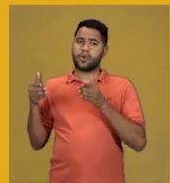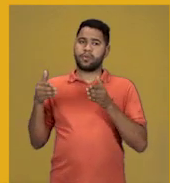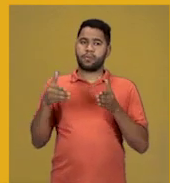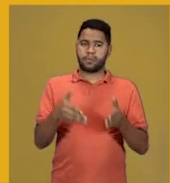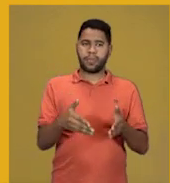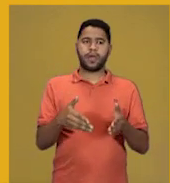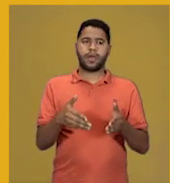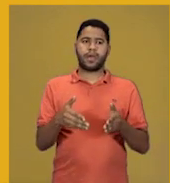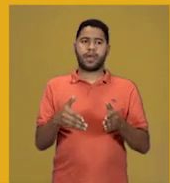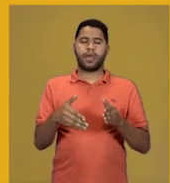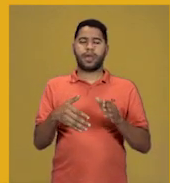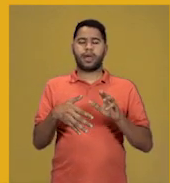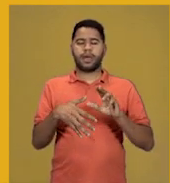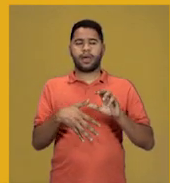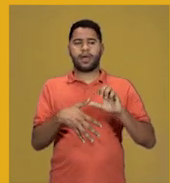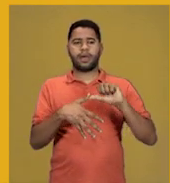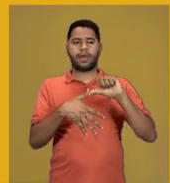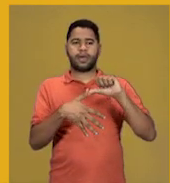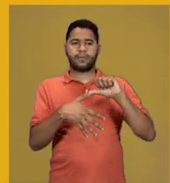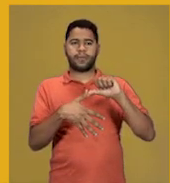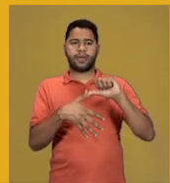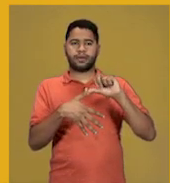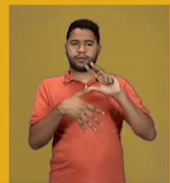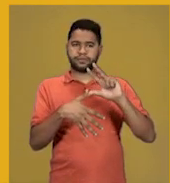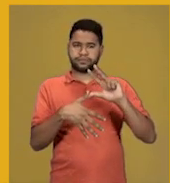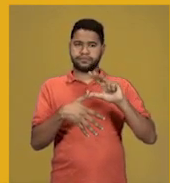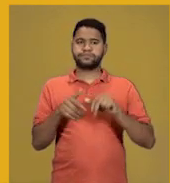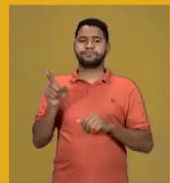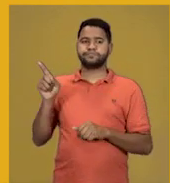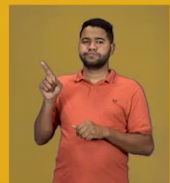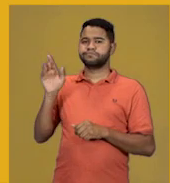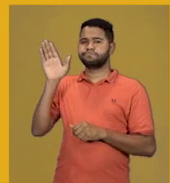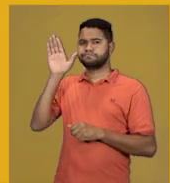imagem, gostaria que vocês observassem essa imagem.